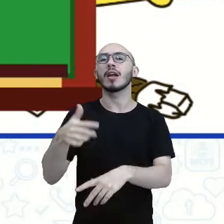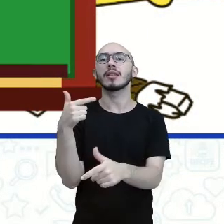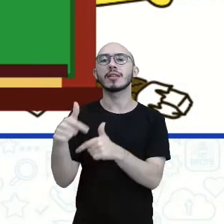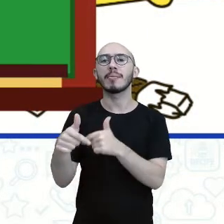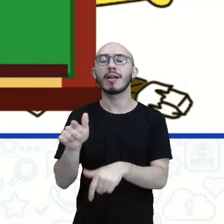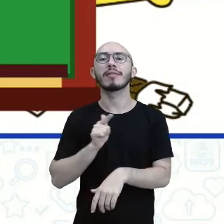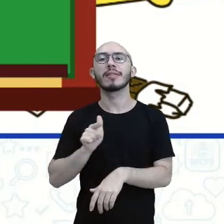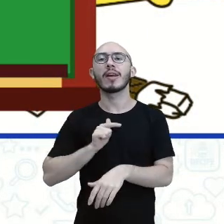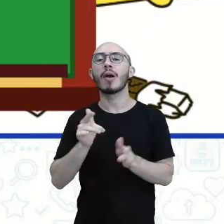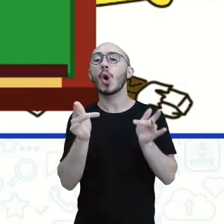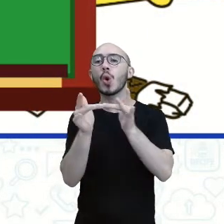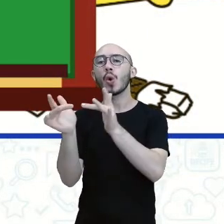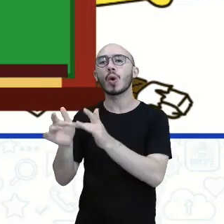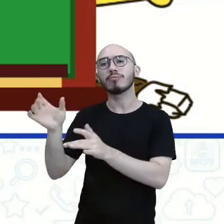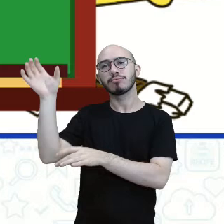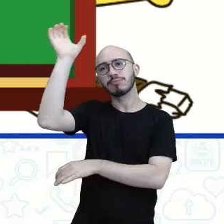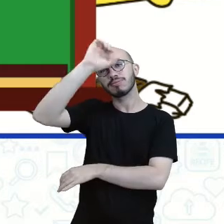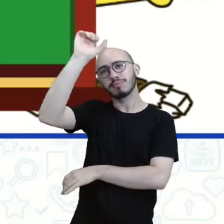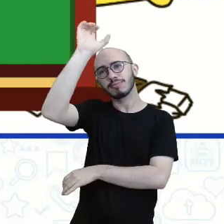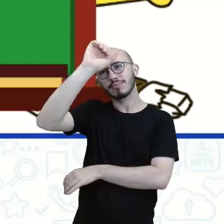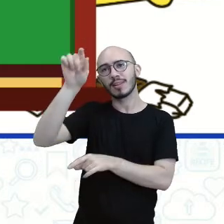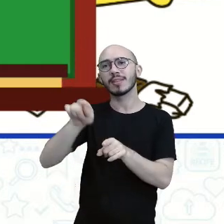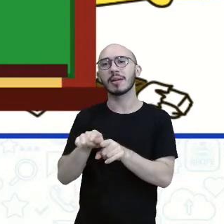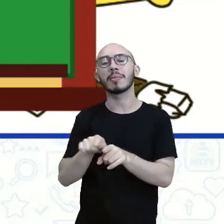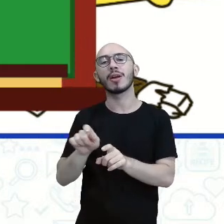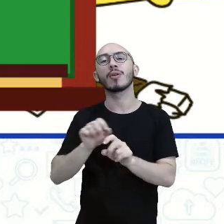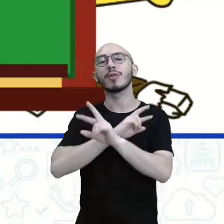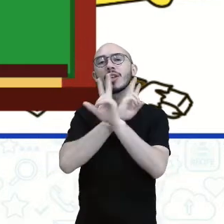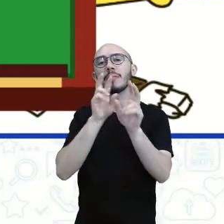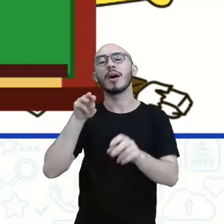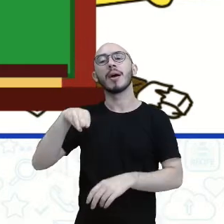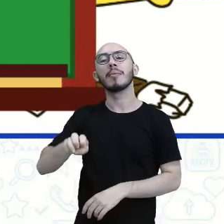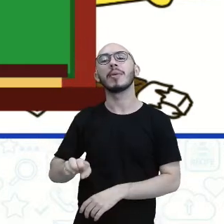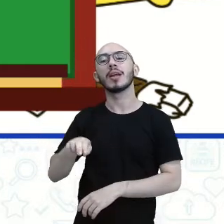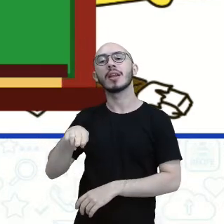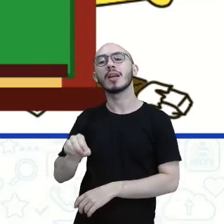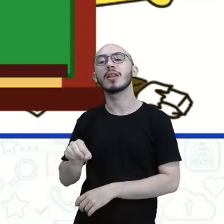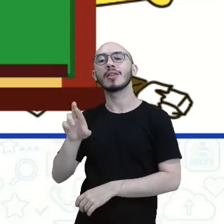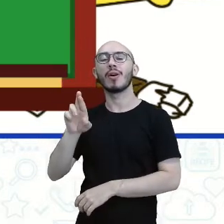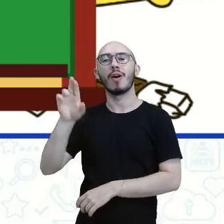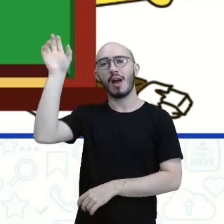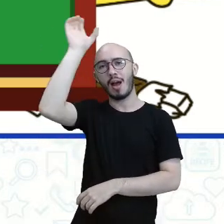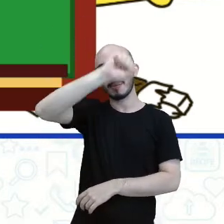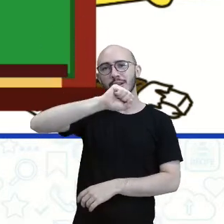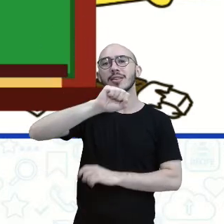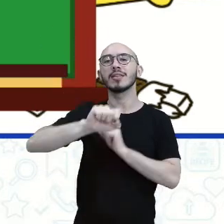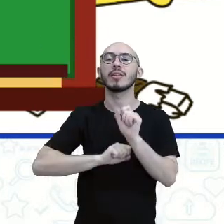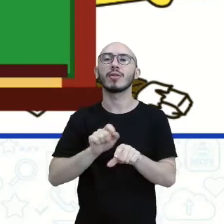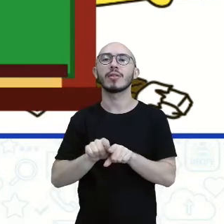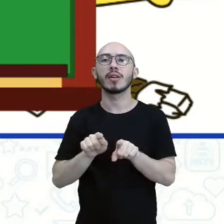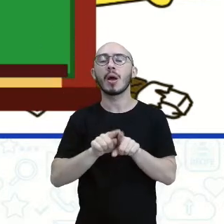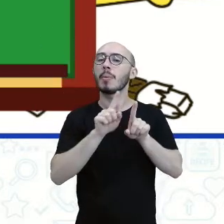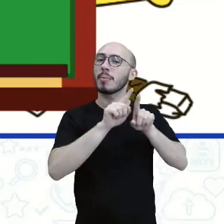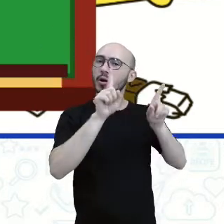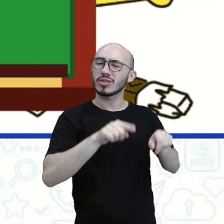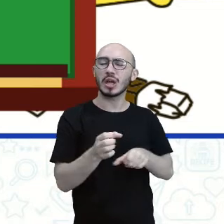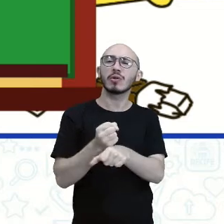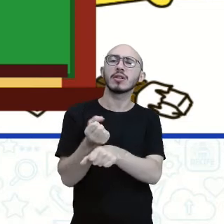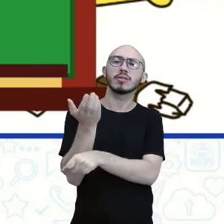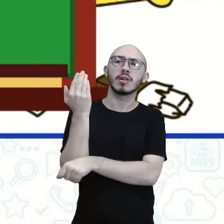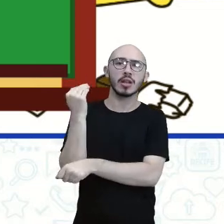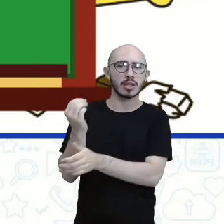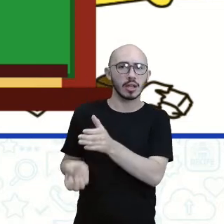de aprendizagem. A gente falou sobre o menor aprendiz e a importância desse projeto que foi construído há alguns anos